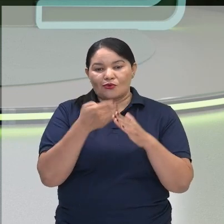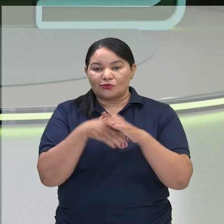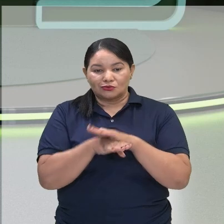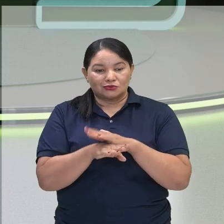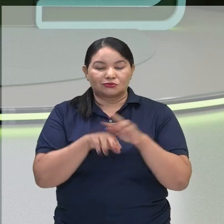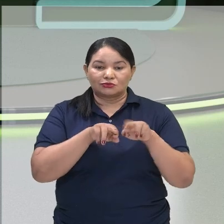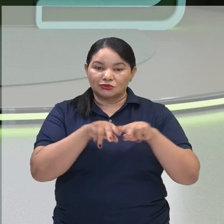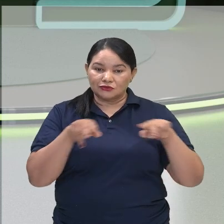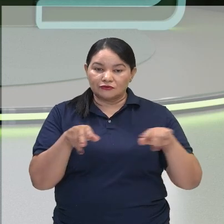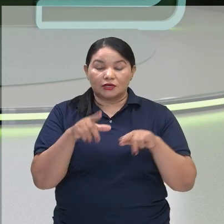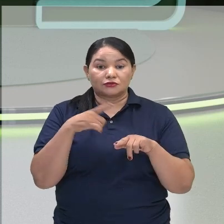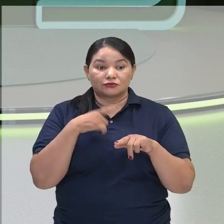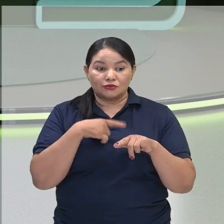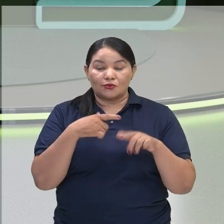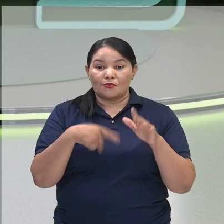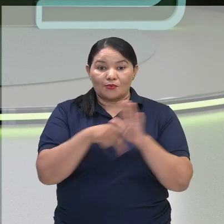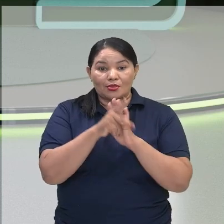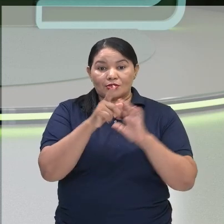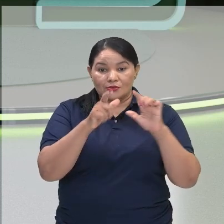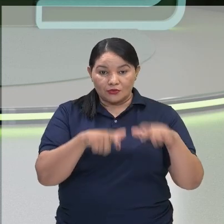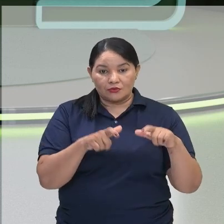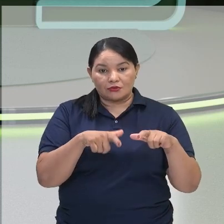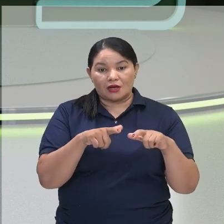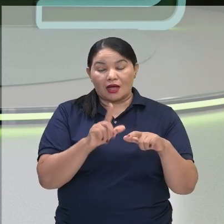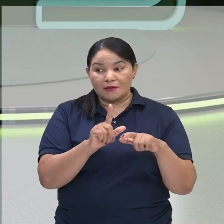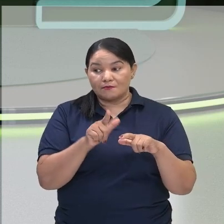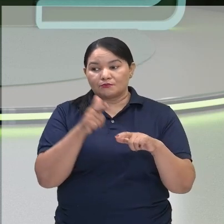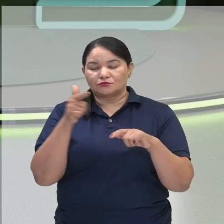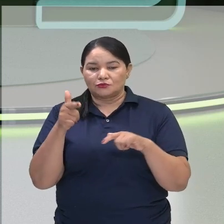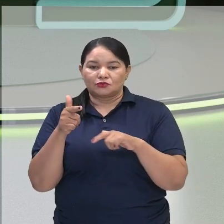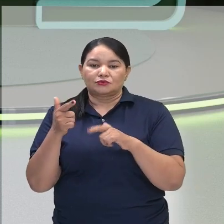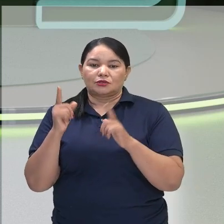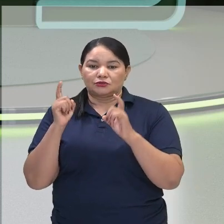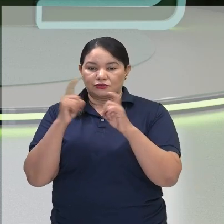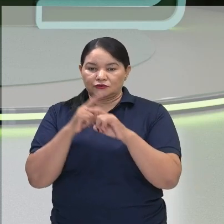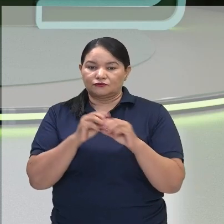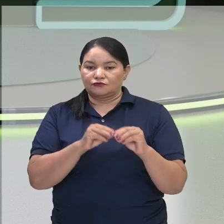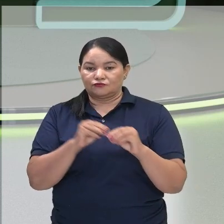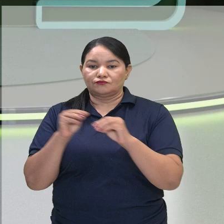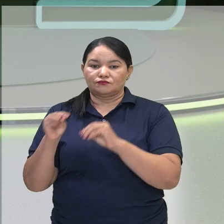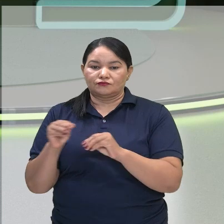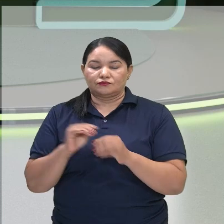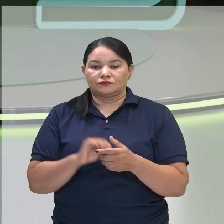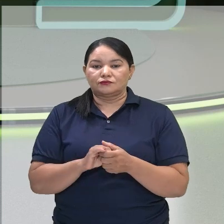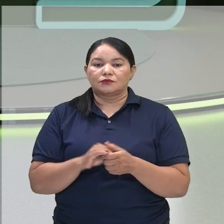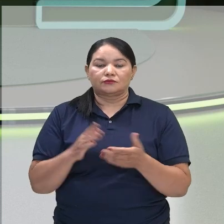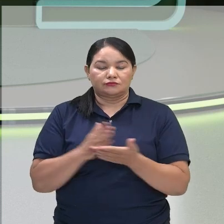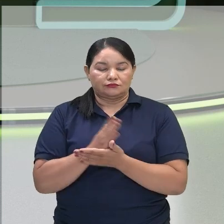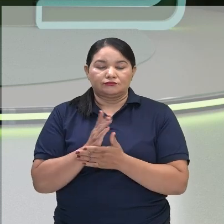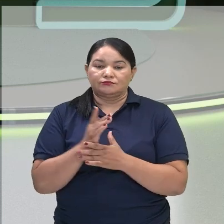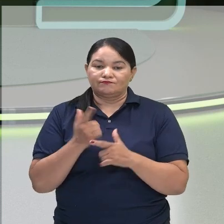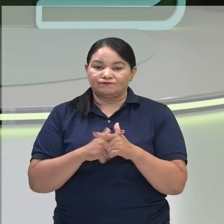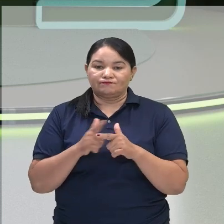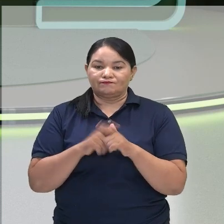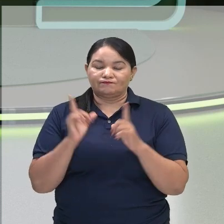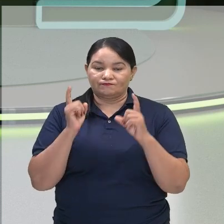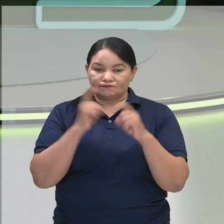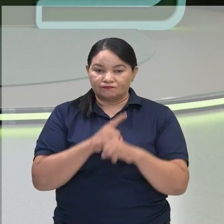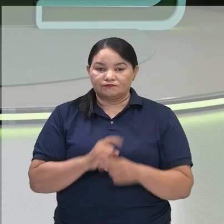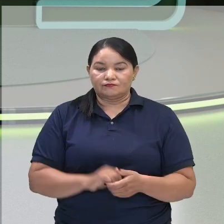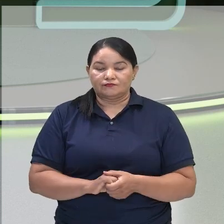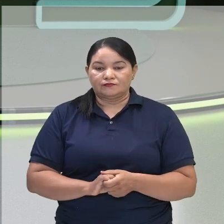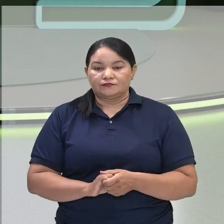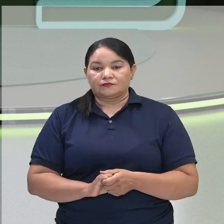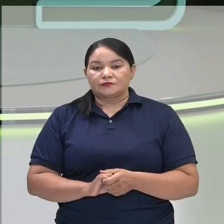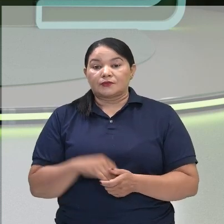região. Então é algo assim muito difícil, com certeza, para essas comunidades, certo? Bom, a gente